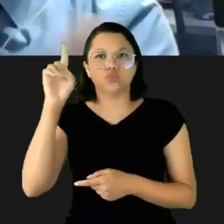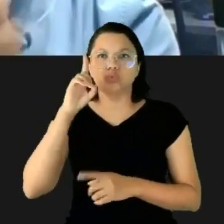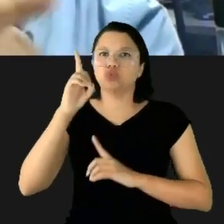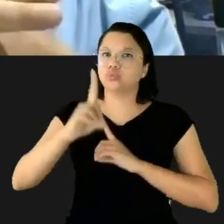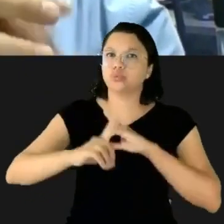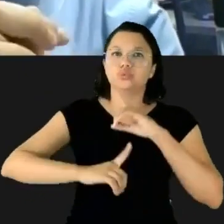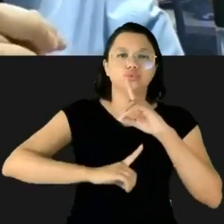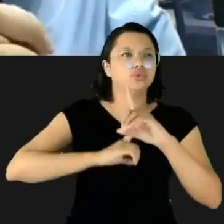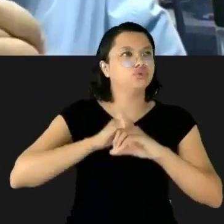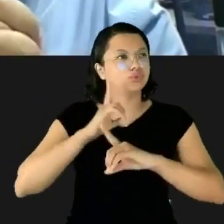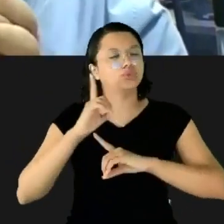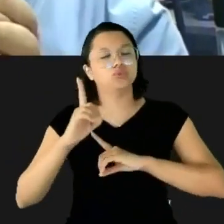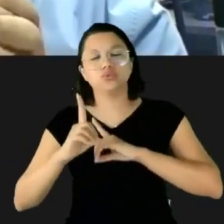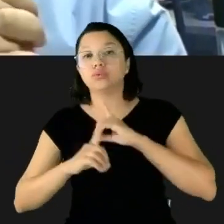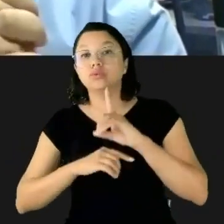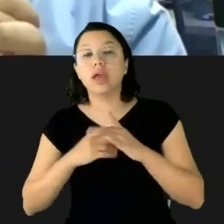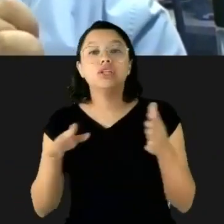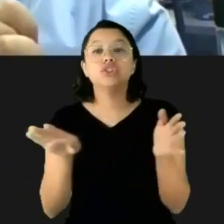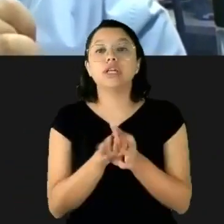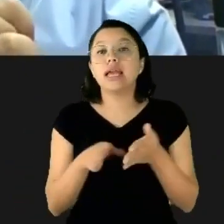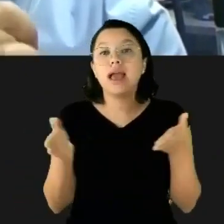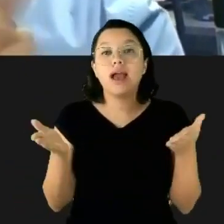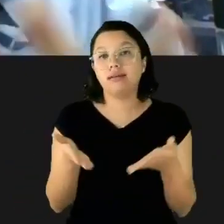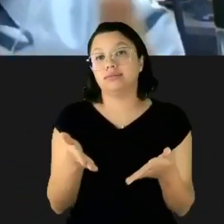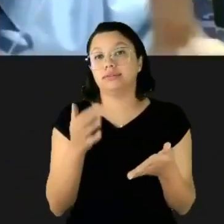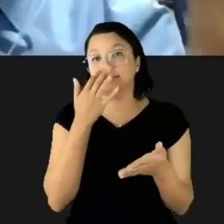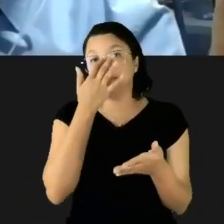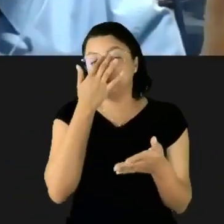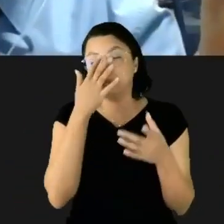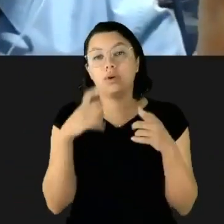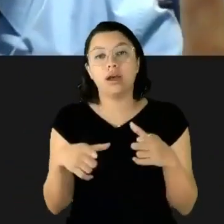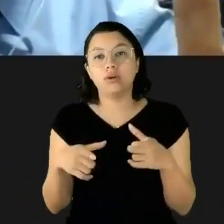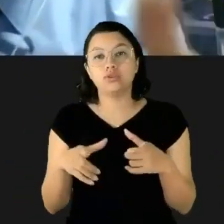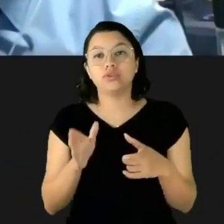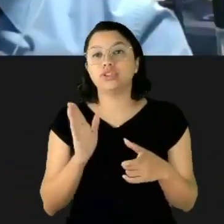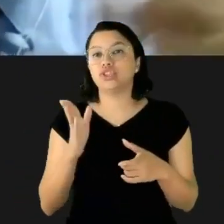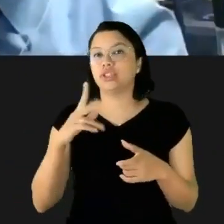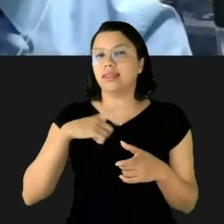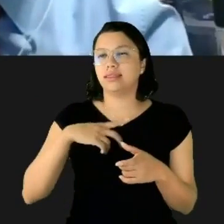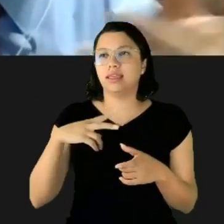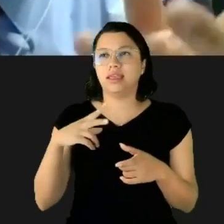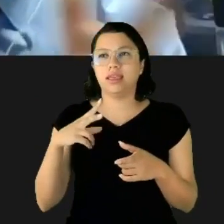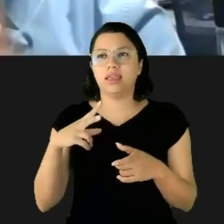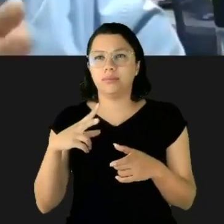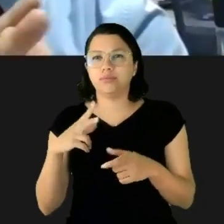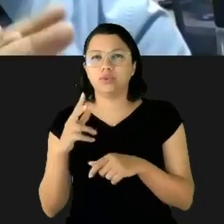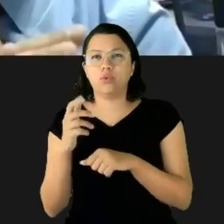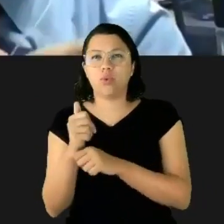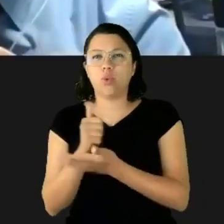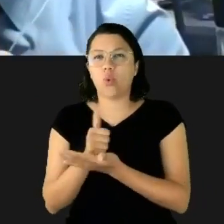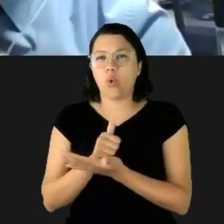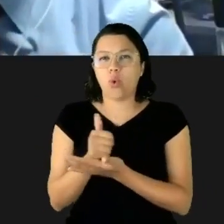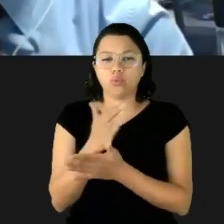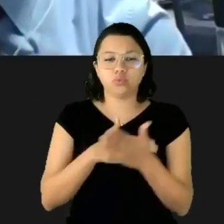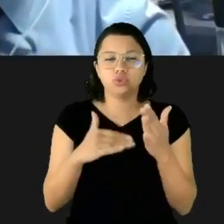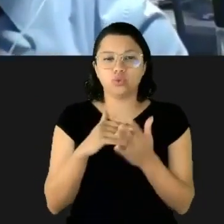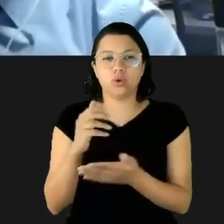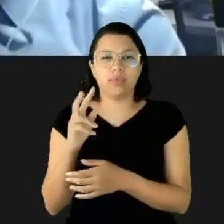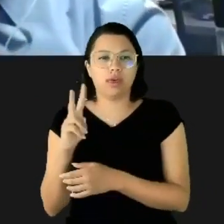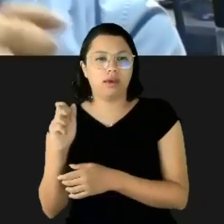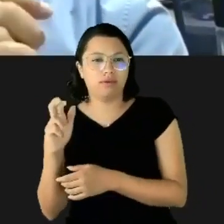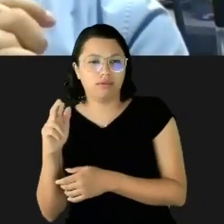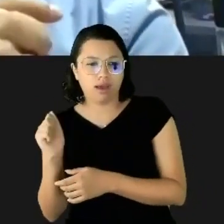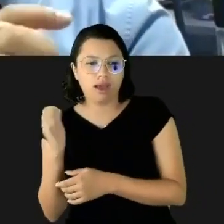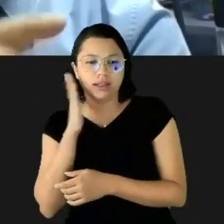chegar a essa condição de você dominar a vara, de você entender tudo o que está acontecendo, ela é muito importante.